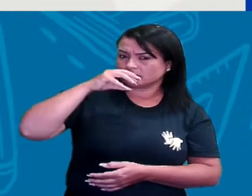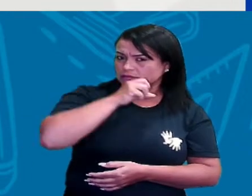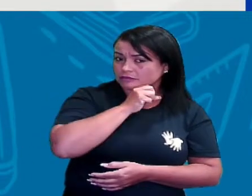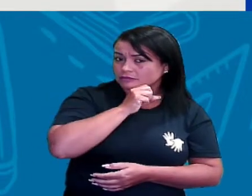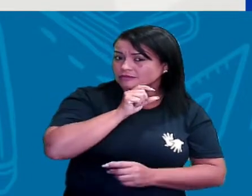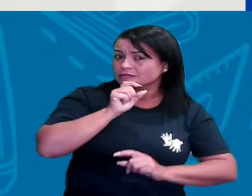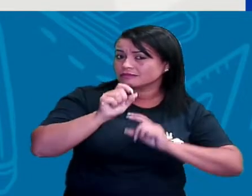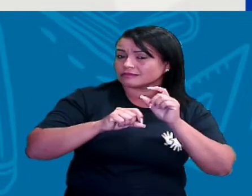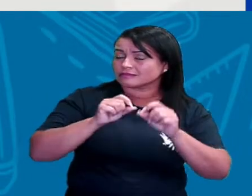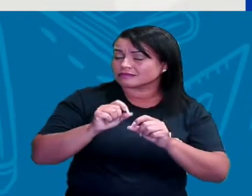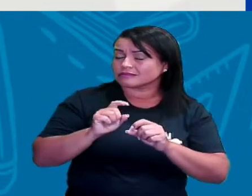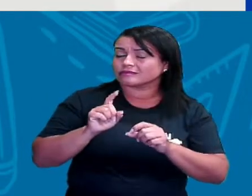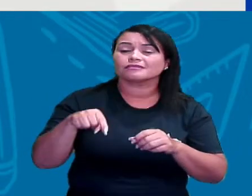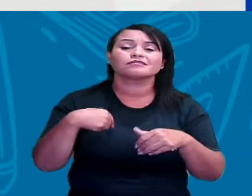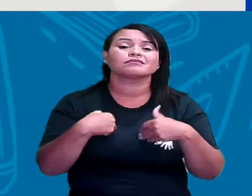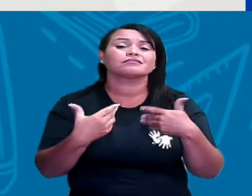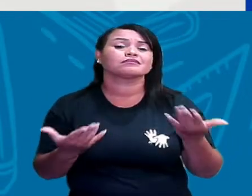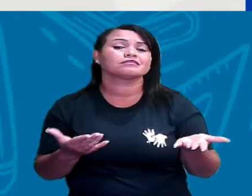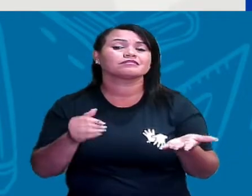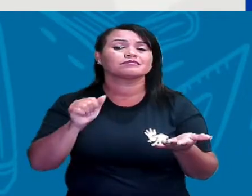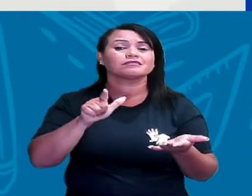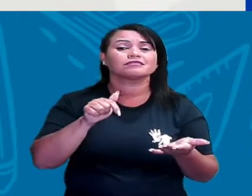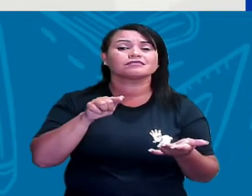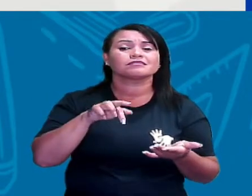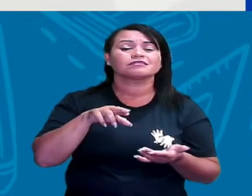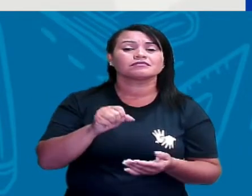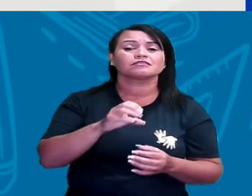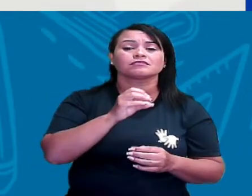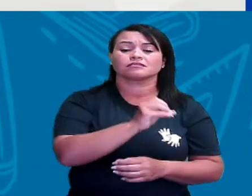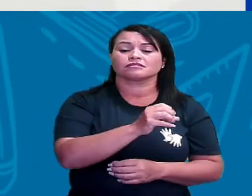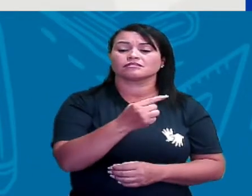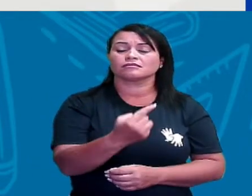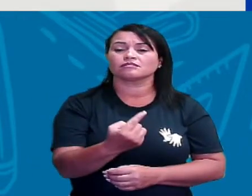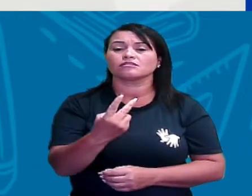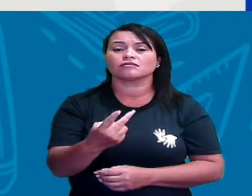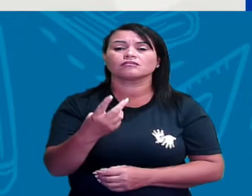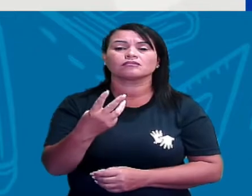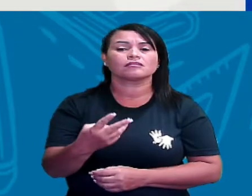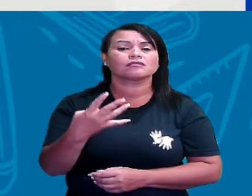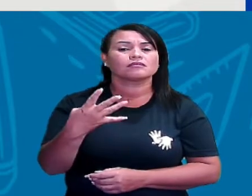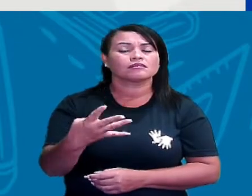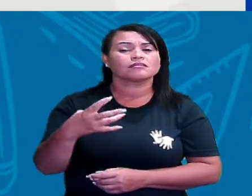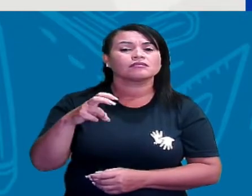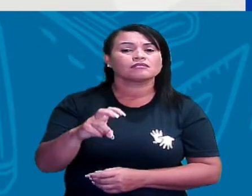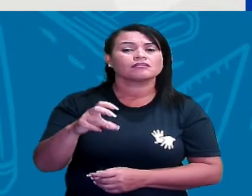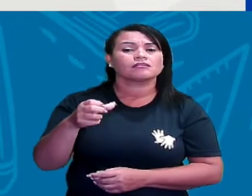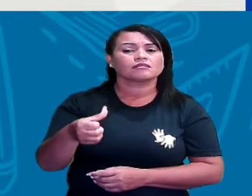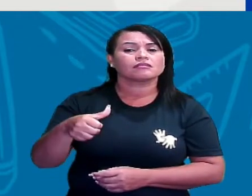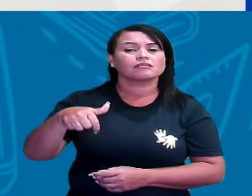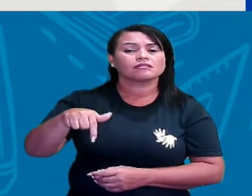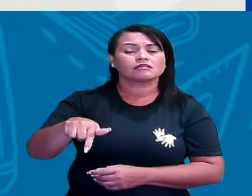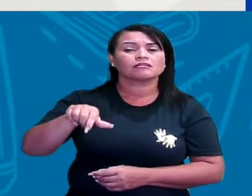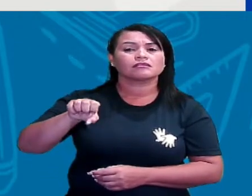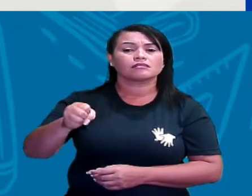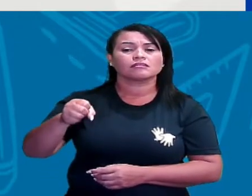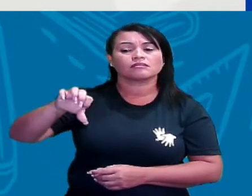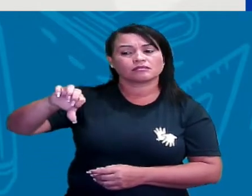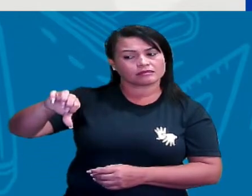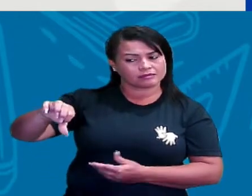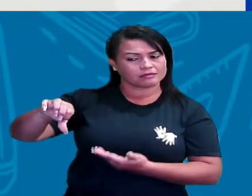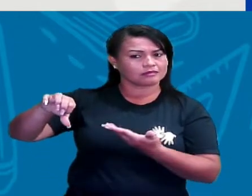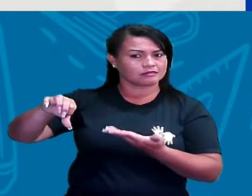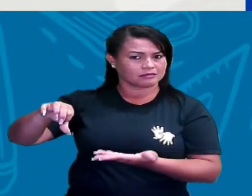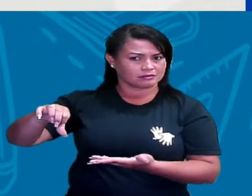lata. Quais são os nossos algarismos? 0, 1, 2, 3, 4, 5, 6, 7, 8,